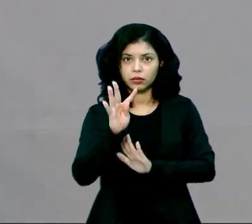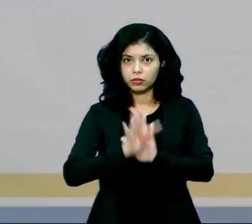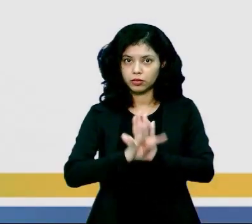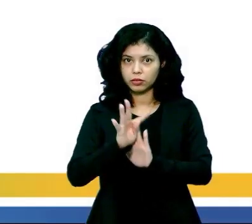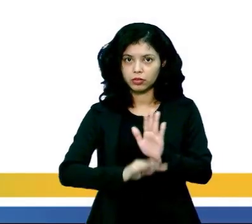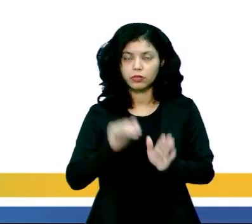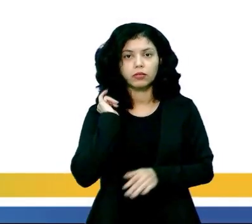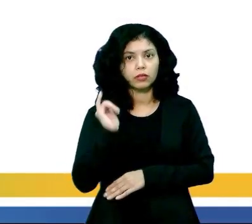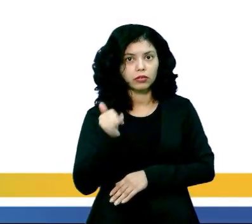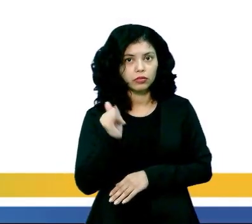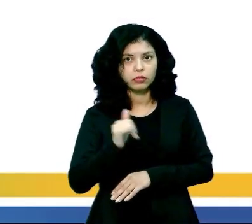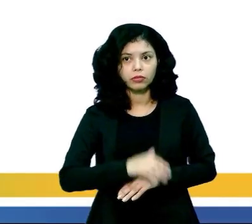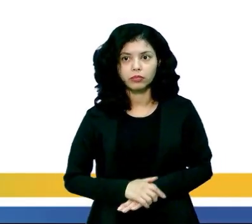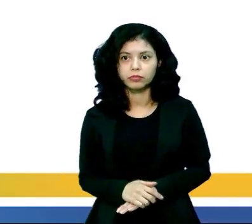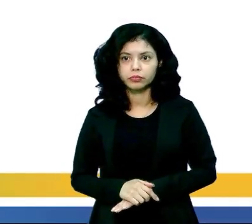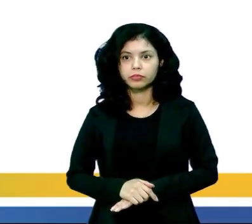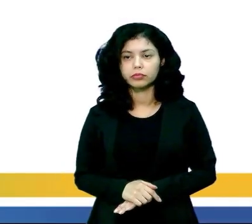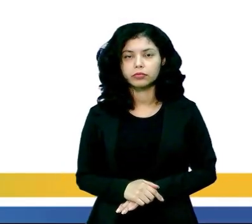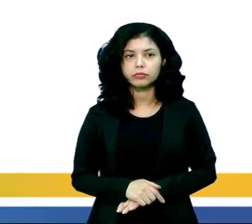texto narrativo.